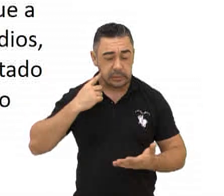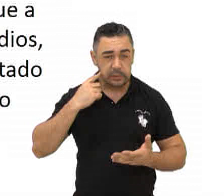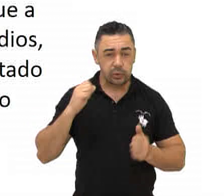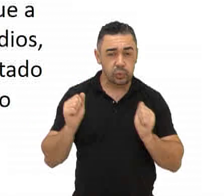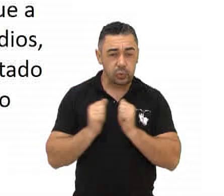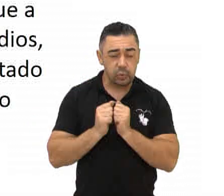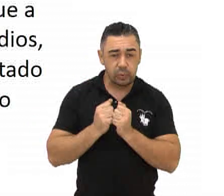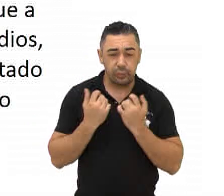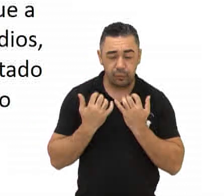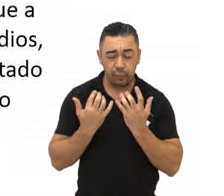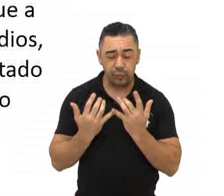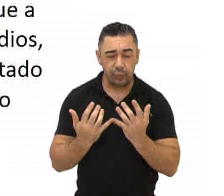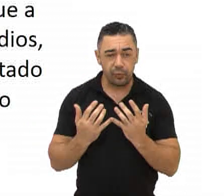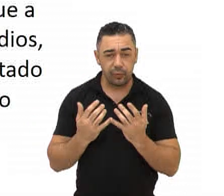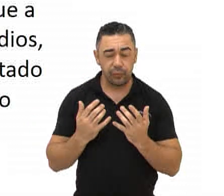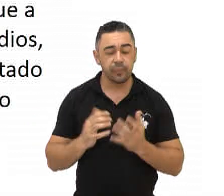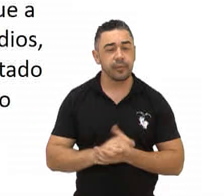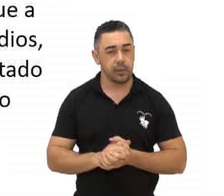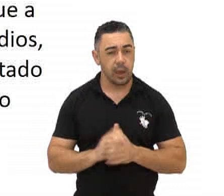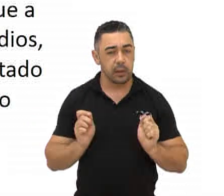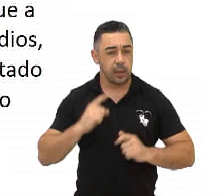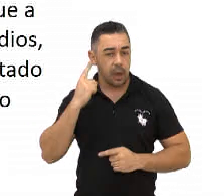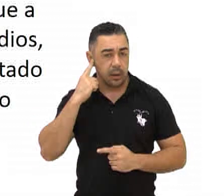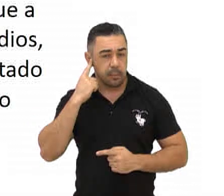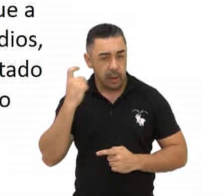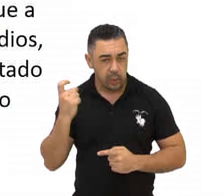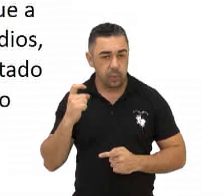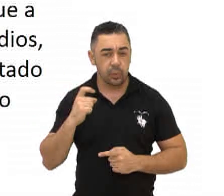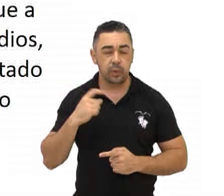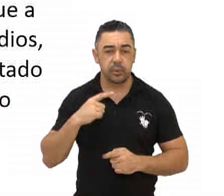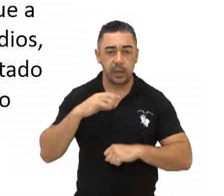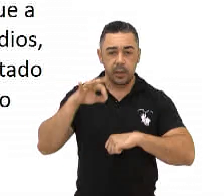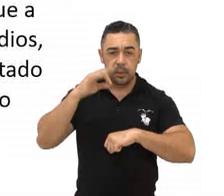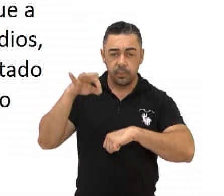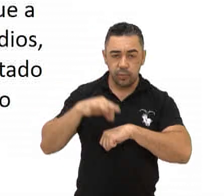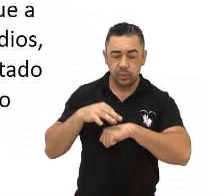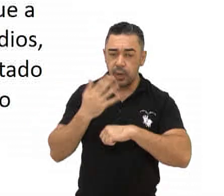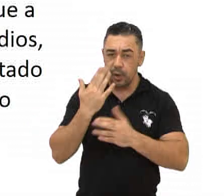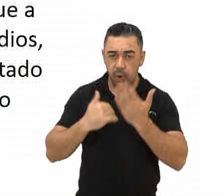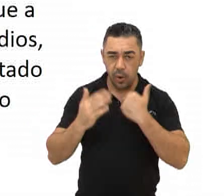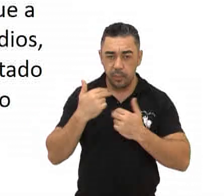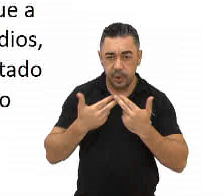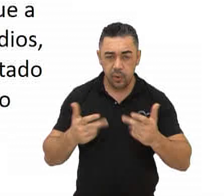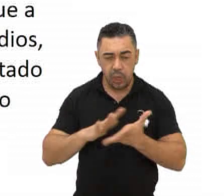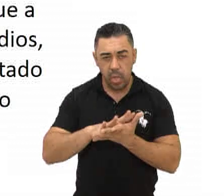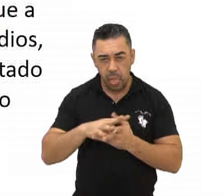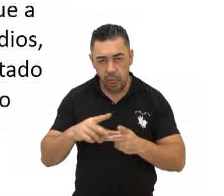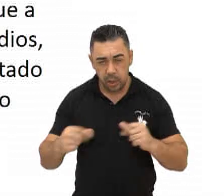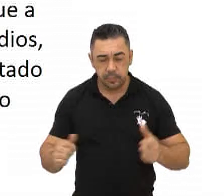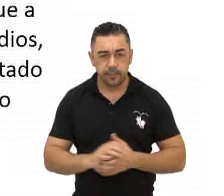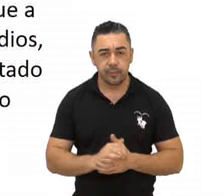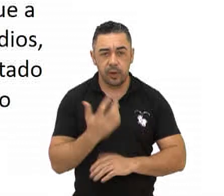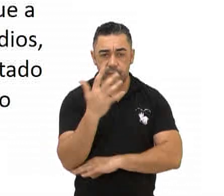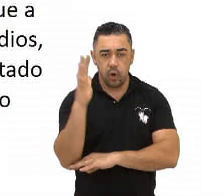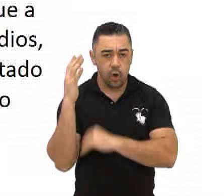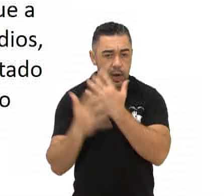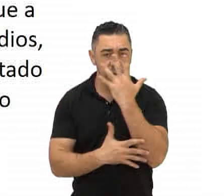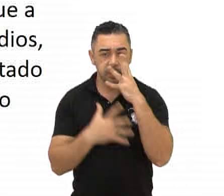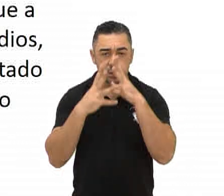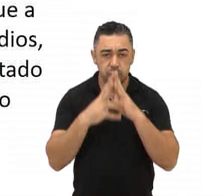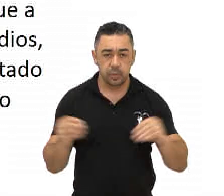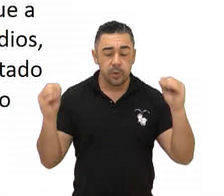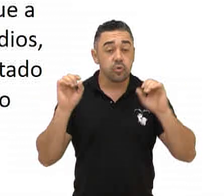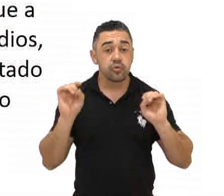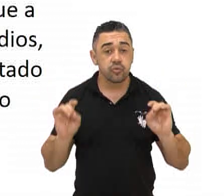vegetação queimada. Pode-se ouvir o barulho das moscas que se alimentam dos cadáveres dos animais. A floresta desapareceu. Só